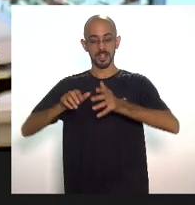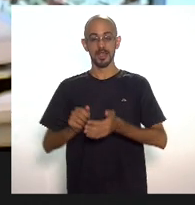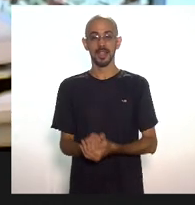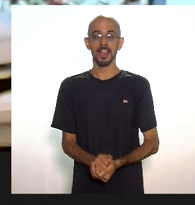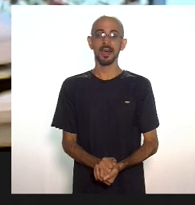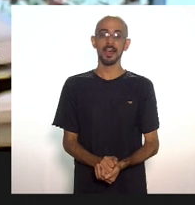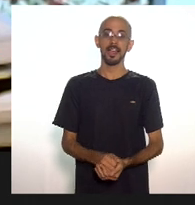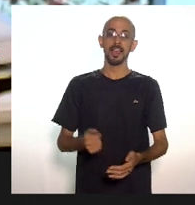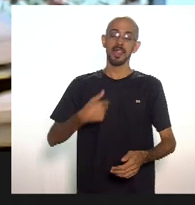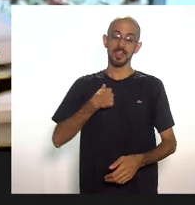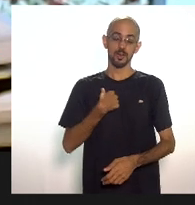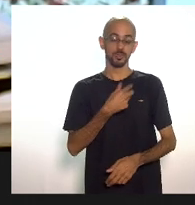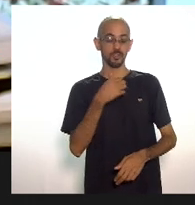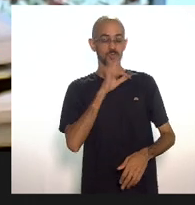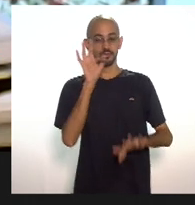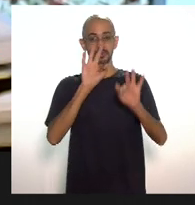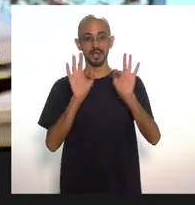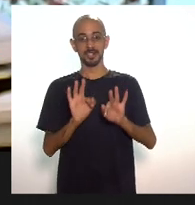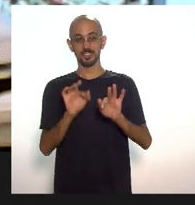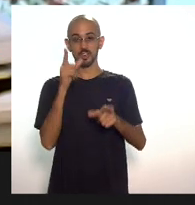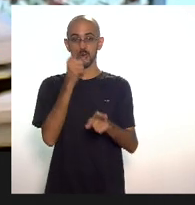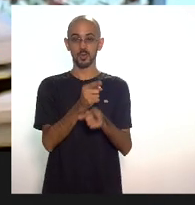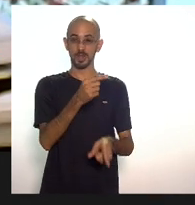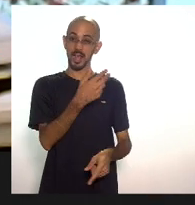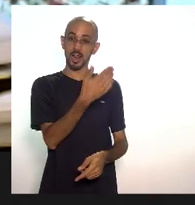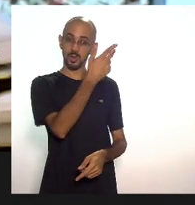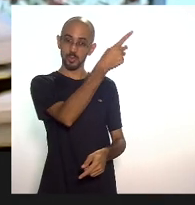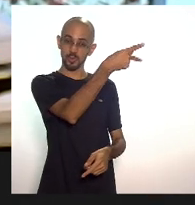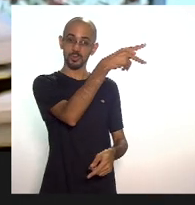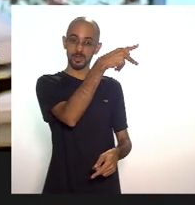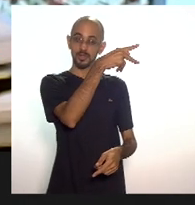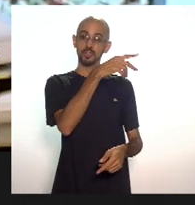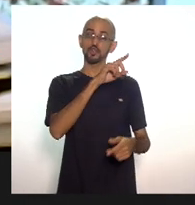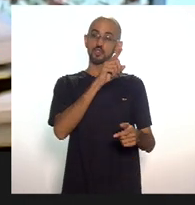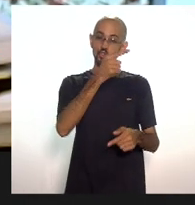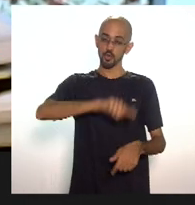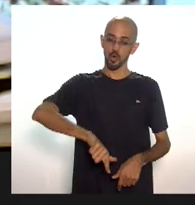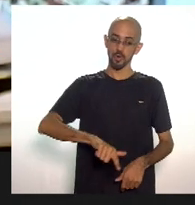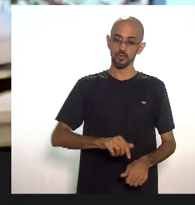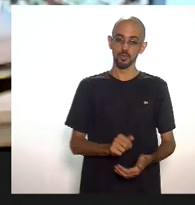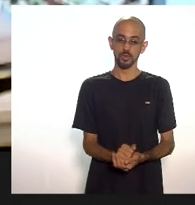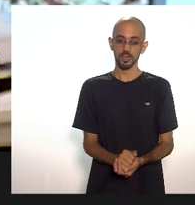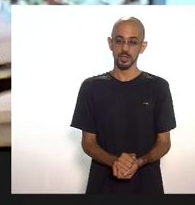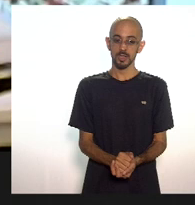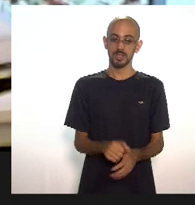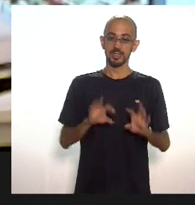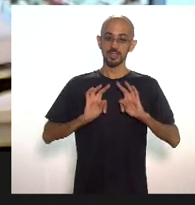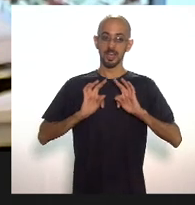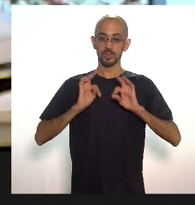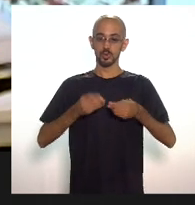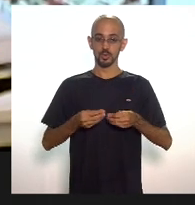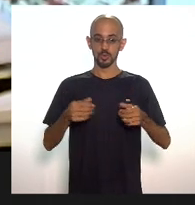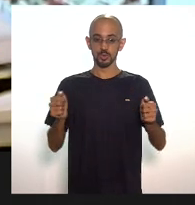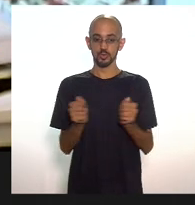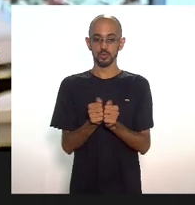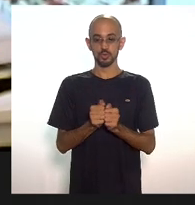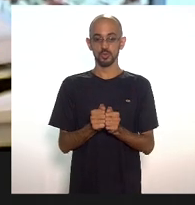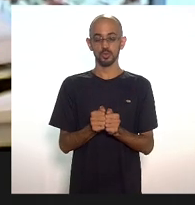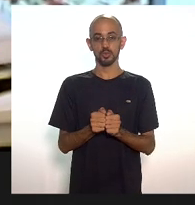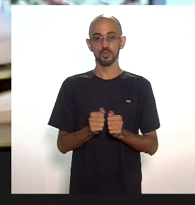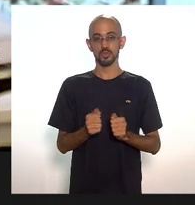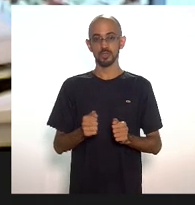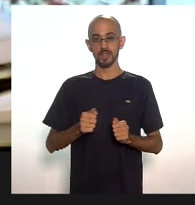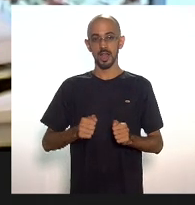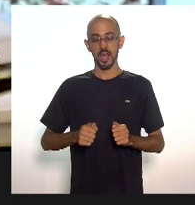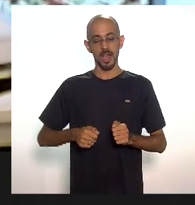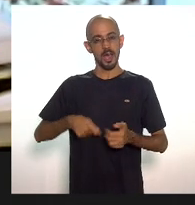feliz em poder revê-lo, encontrá-lo. A gente gritou junto na Frente Nacional de Prefeitos,